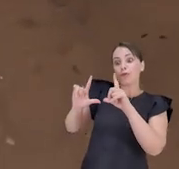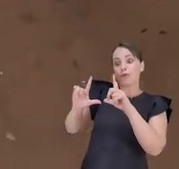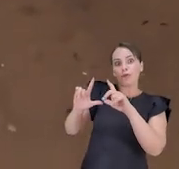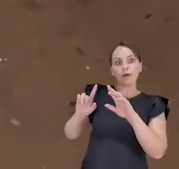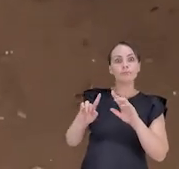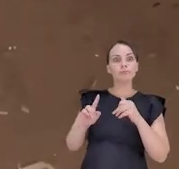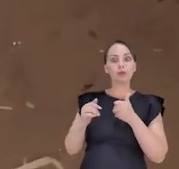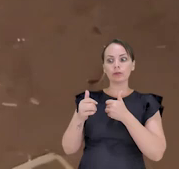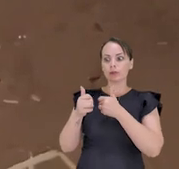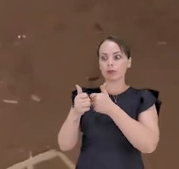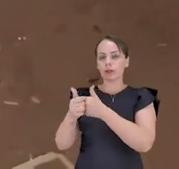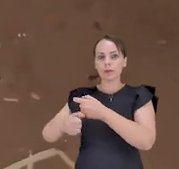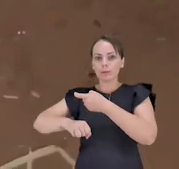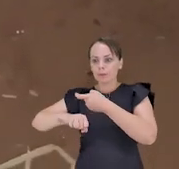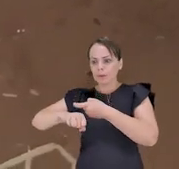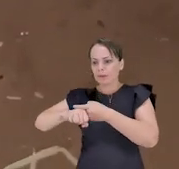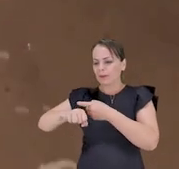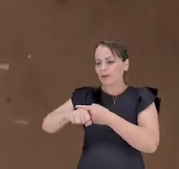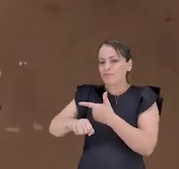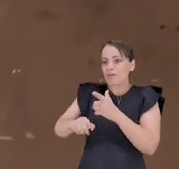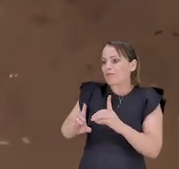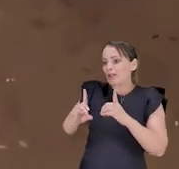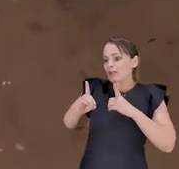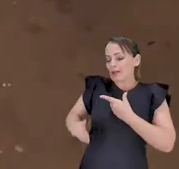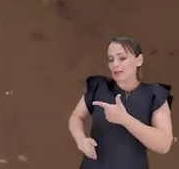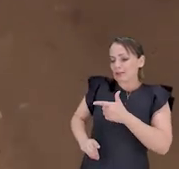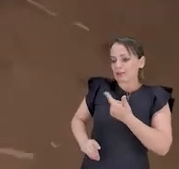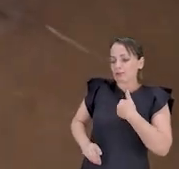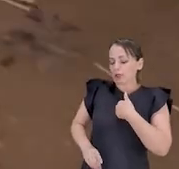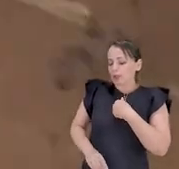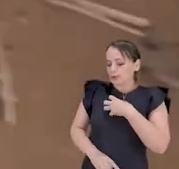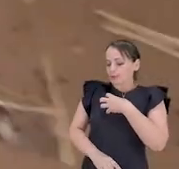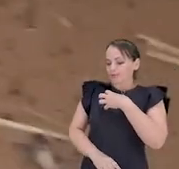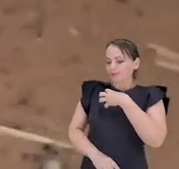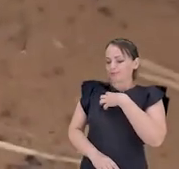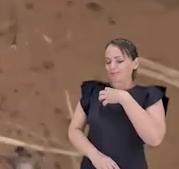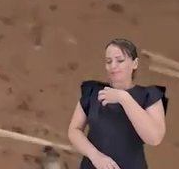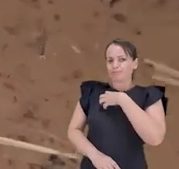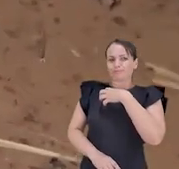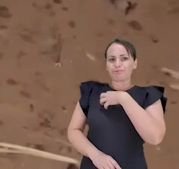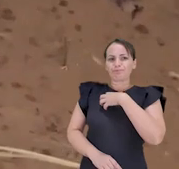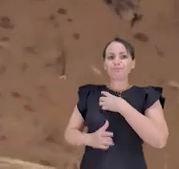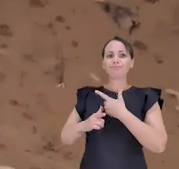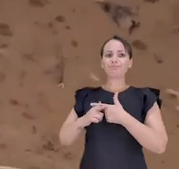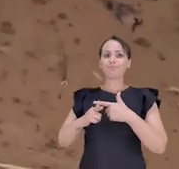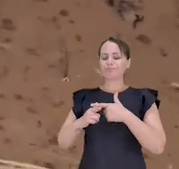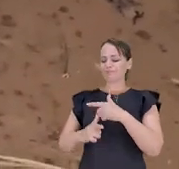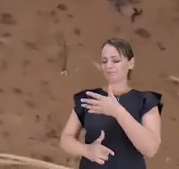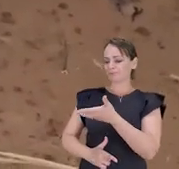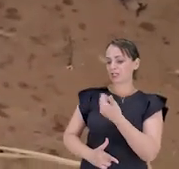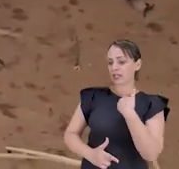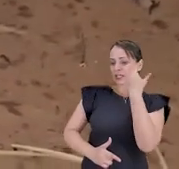nos aproximarmos do pequeno animal indefeso, ficamos mortificados por sua situação dramática. Entendemos